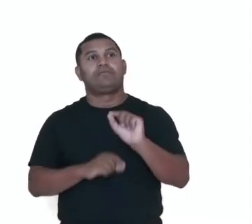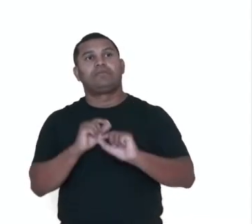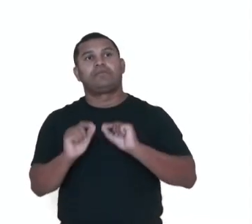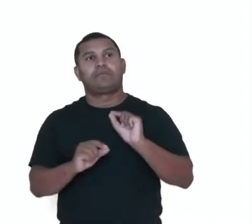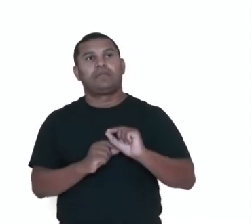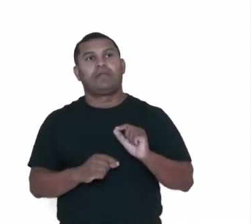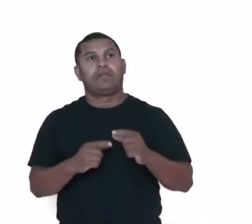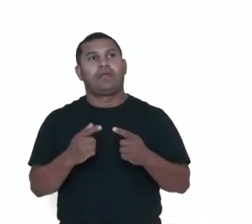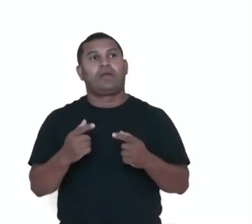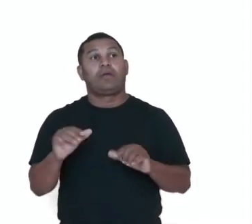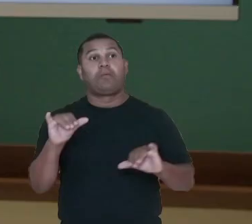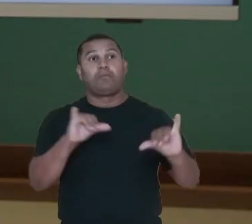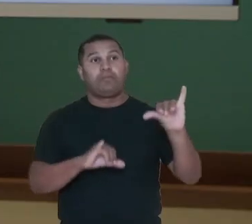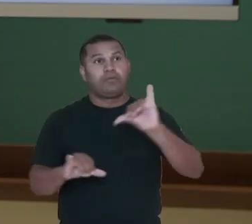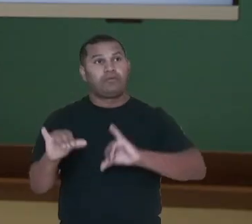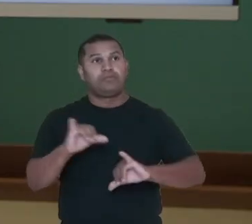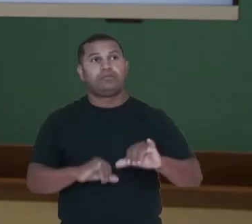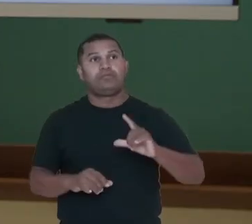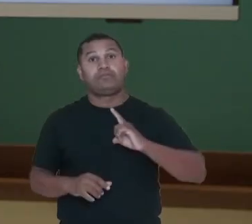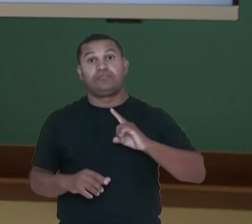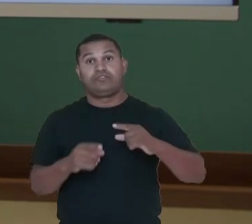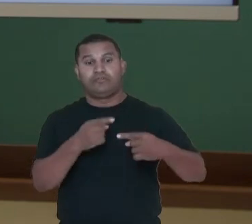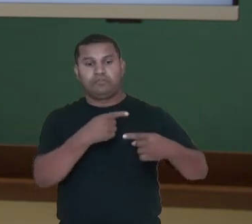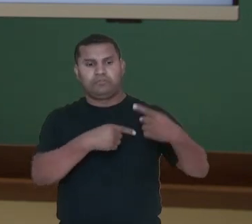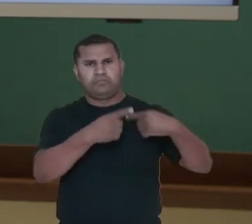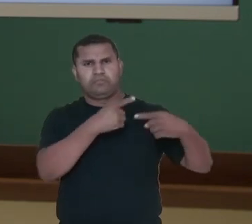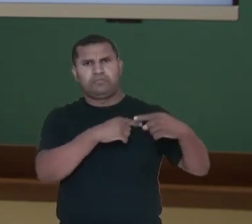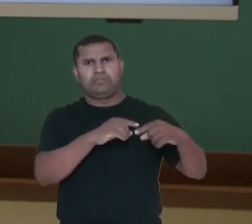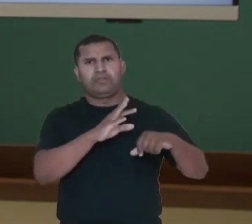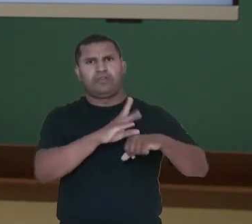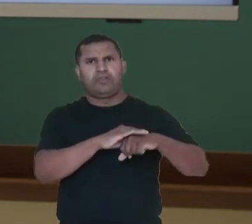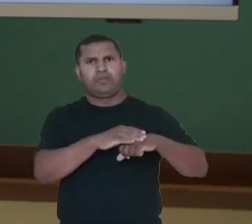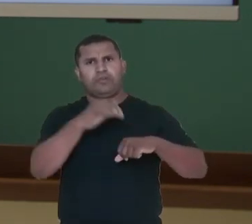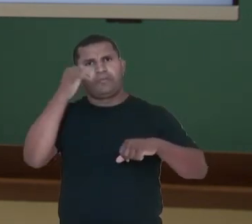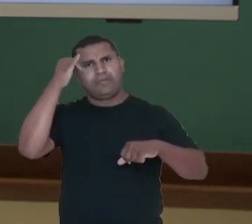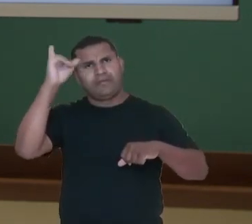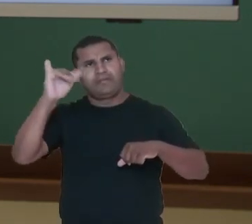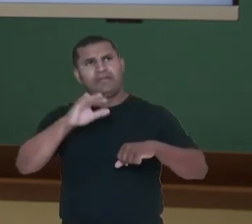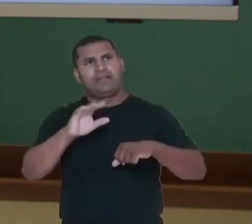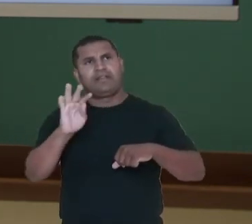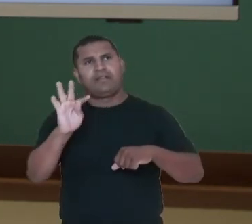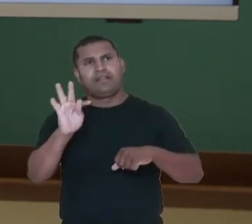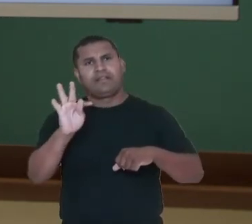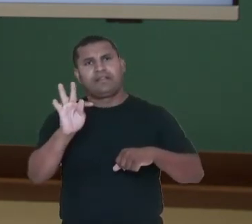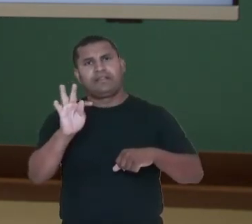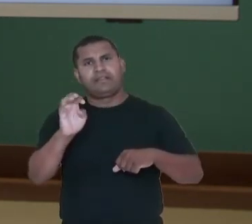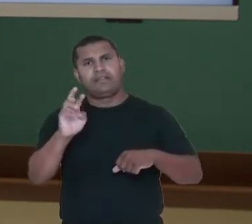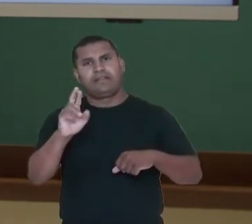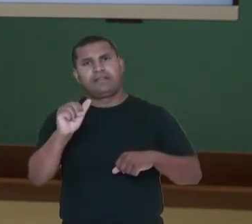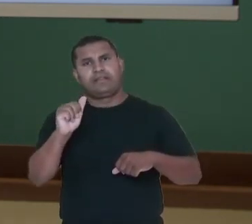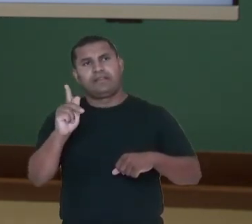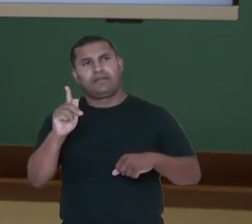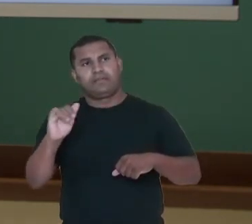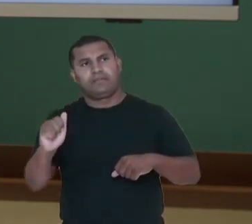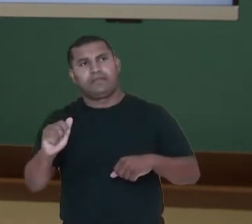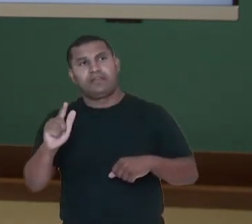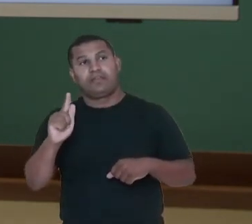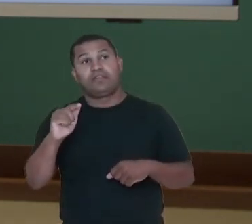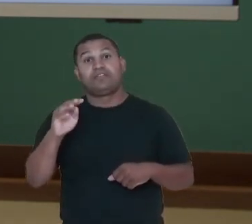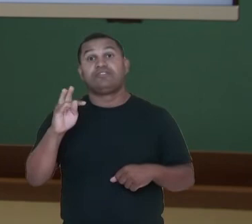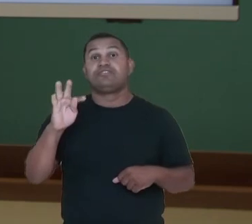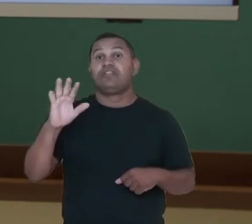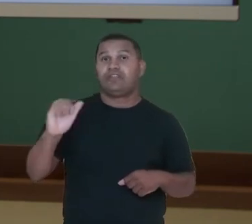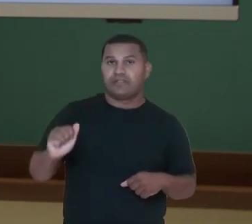não utilizam de cópias de genes humanos para tratamentos de doenças. O que é uma terapia gênica? Terapia gênica é quando eu pego um